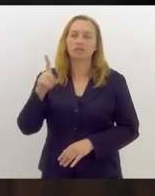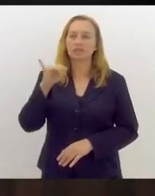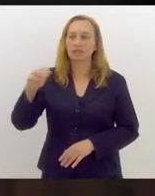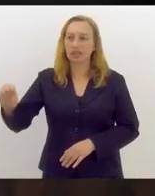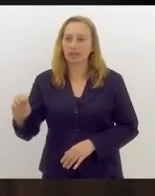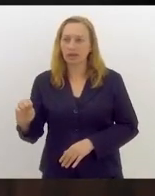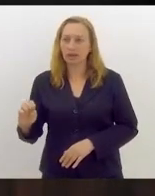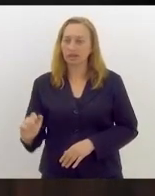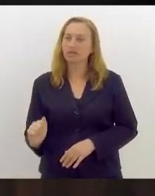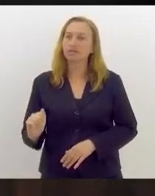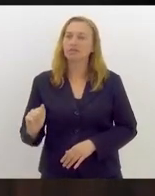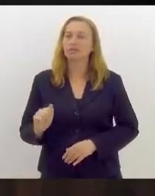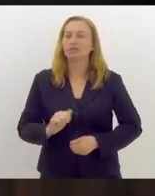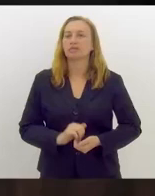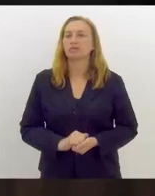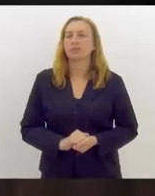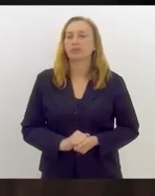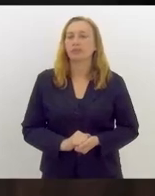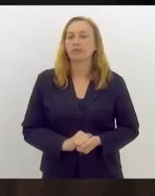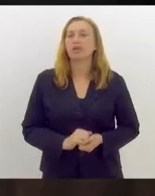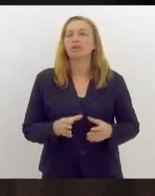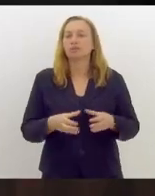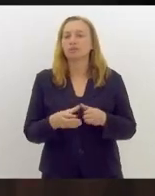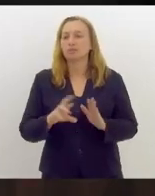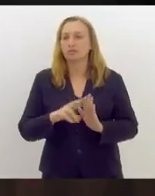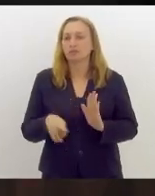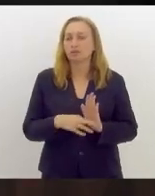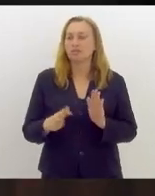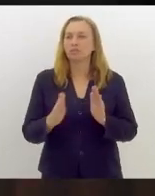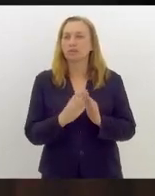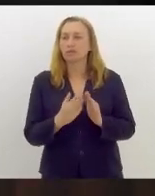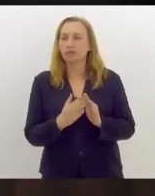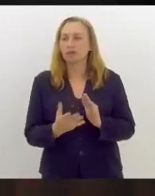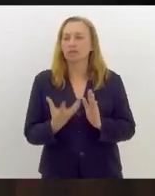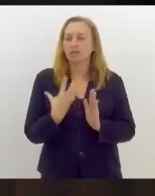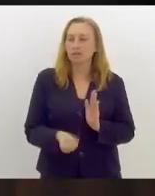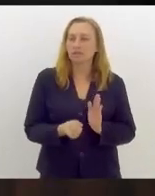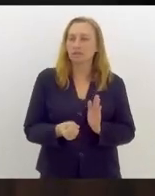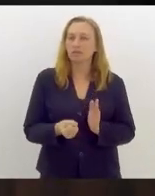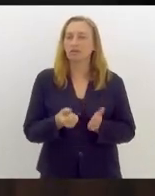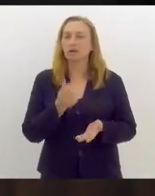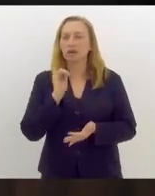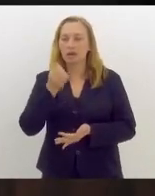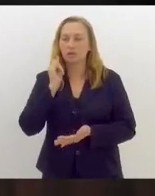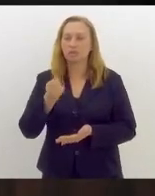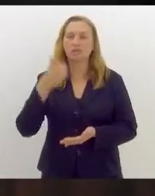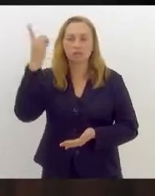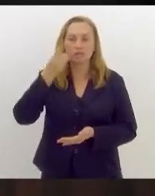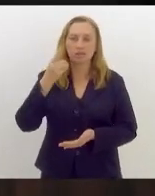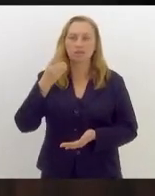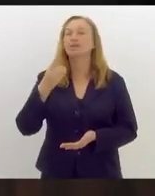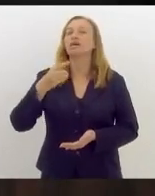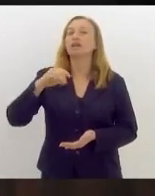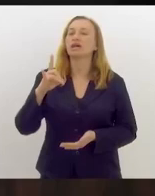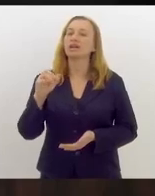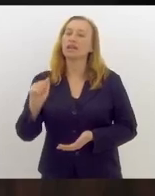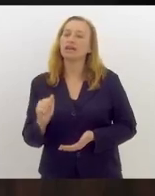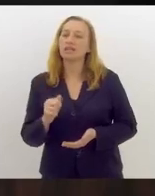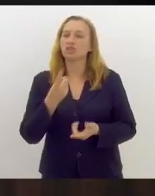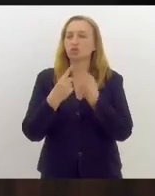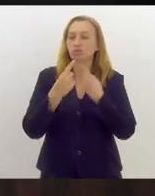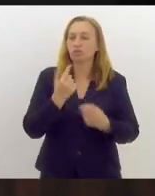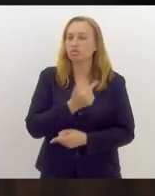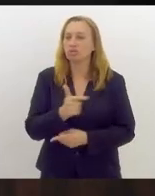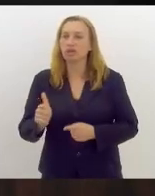Marques consentino parecidas normas de tempo para posições externas favorável relatou o deputado Márcio canela em discussão